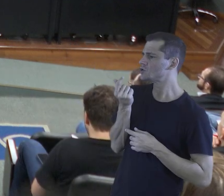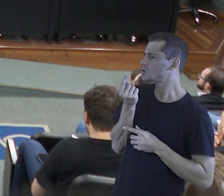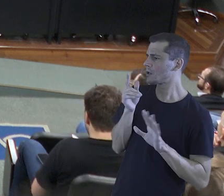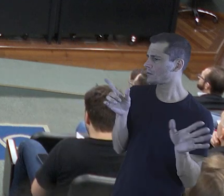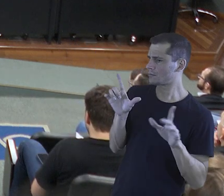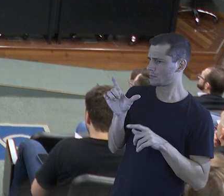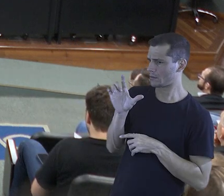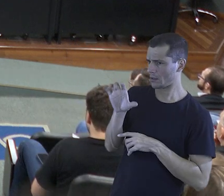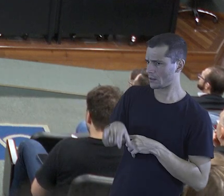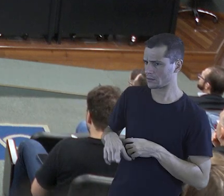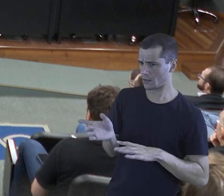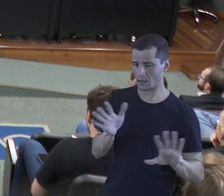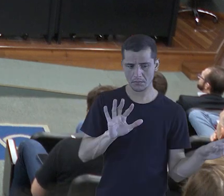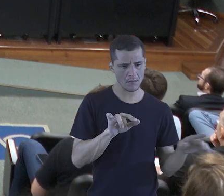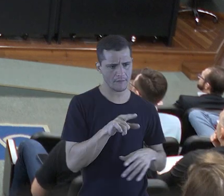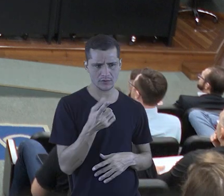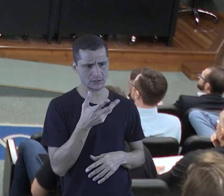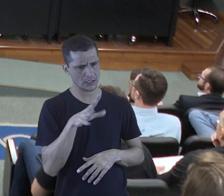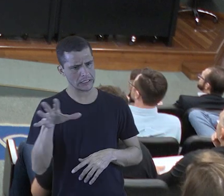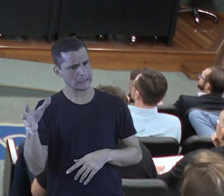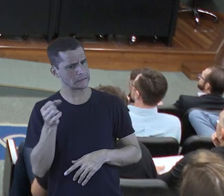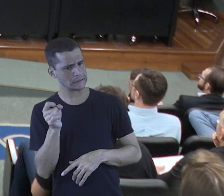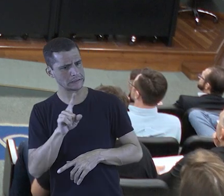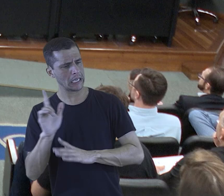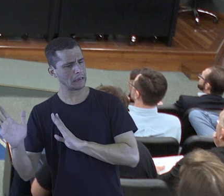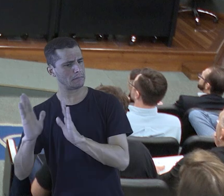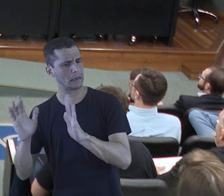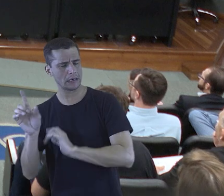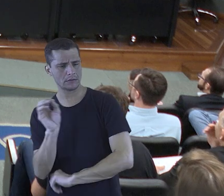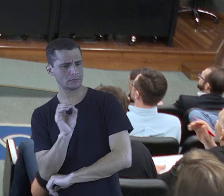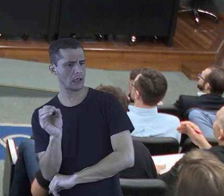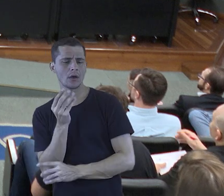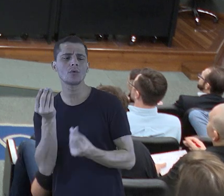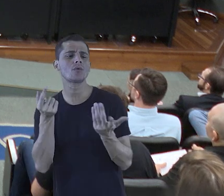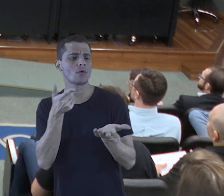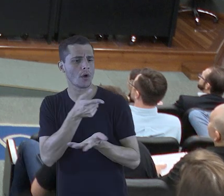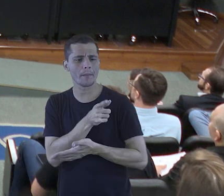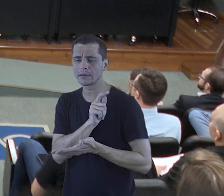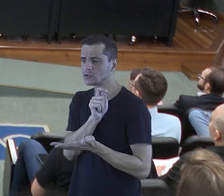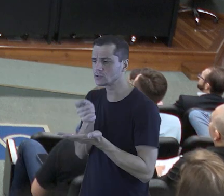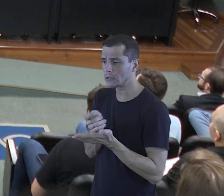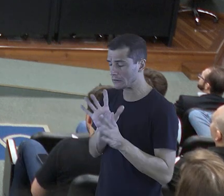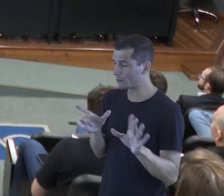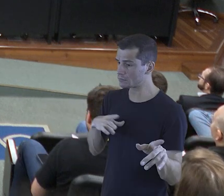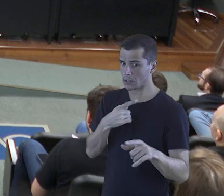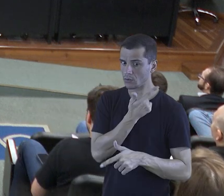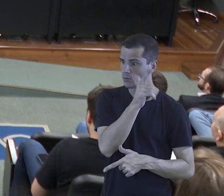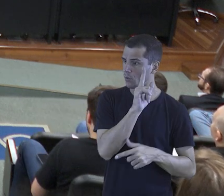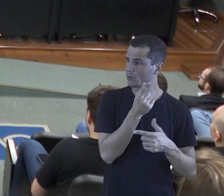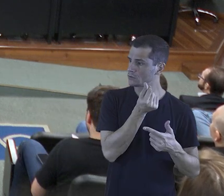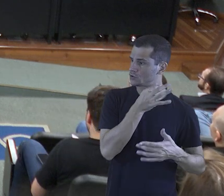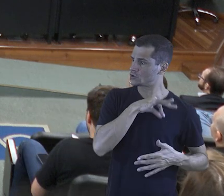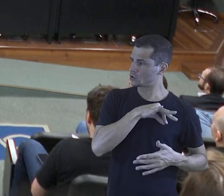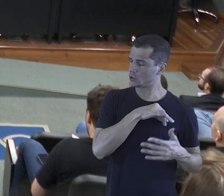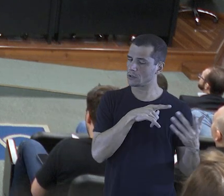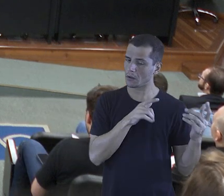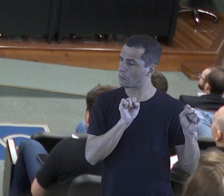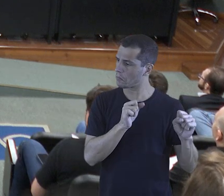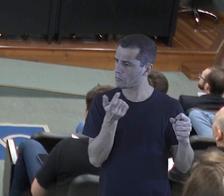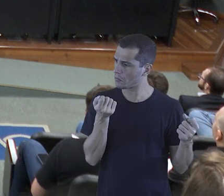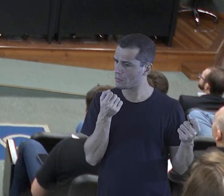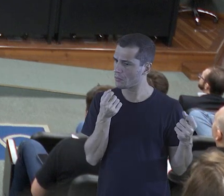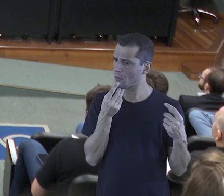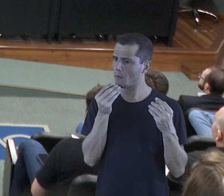É que eu comprei em outra farmácia. No seu cartão de crédito não aparece. Eu paguei em dinheiro. De acordo com o seu extrato bancário, o senhor não fez